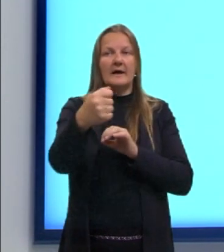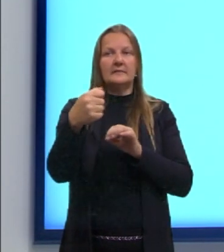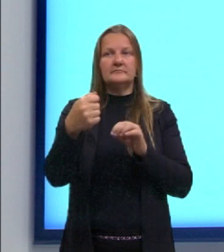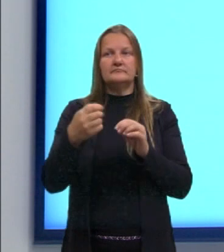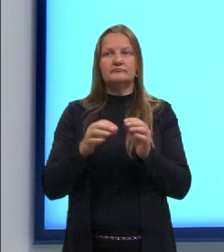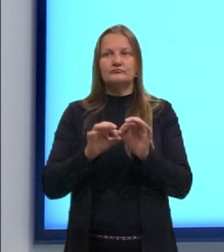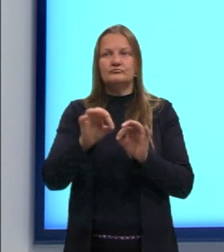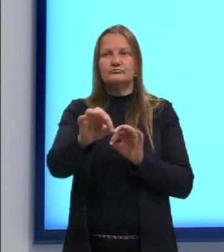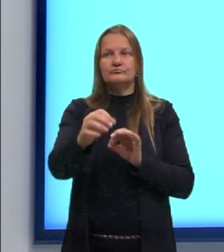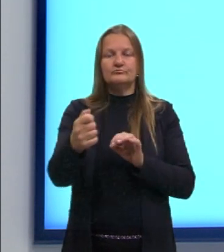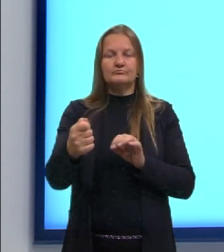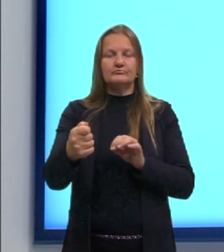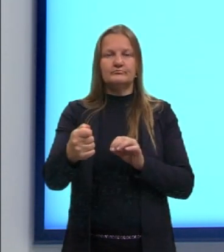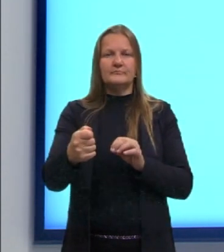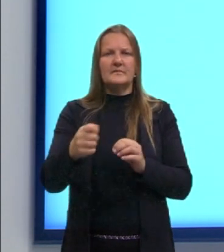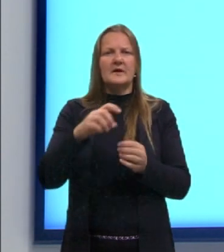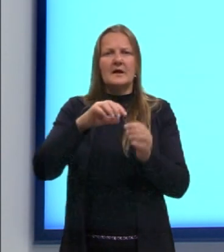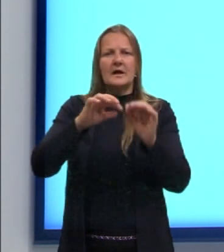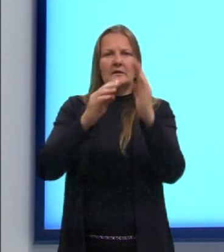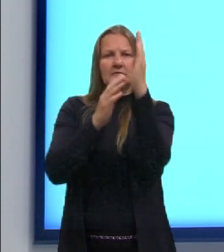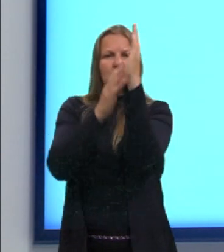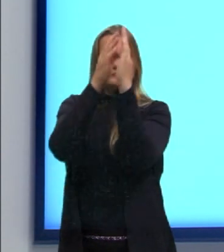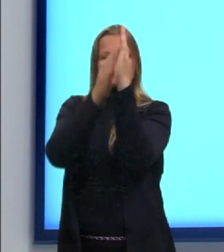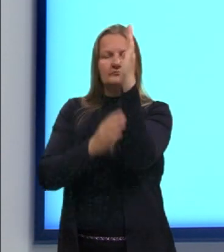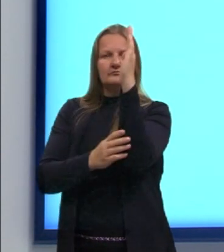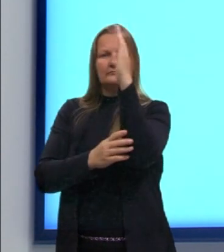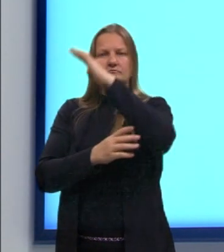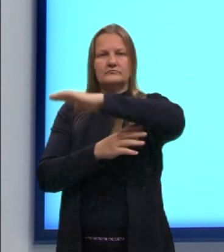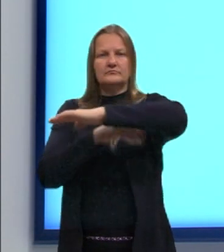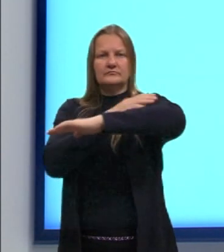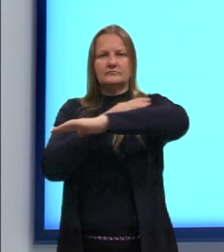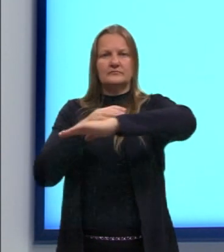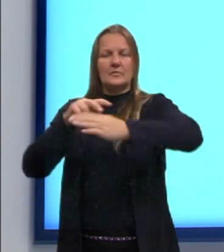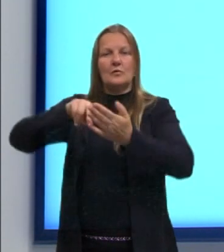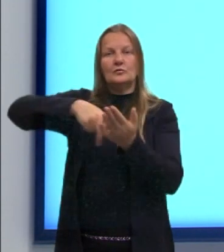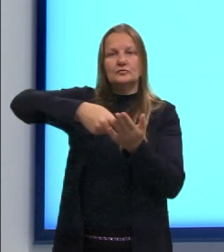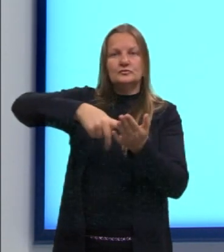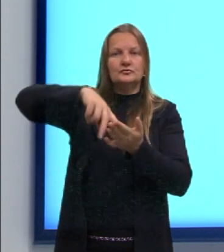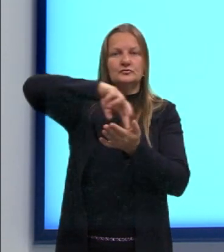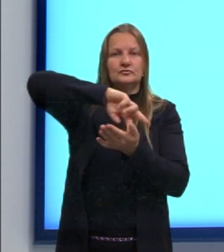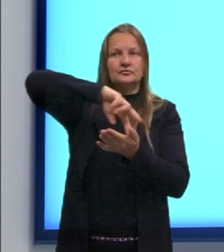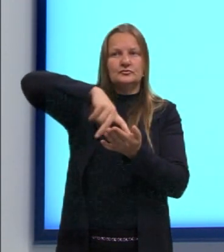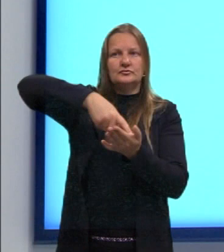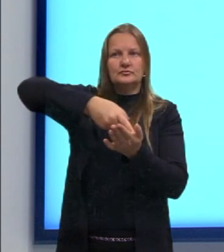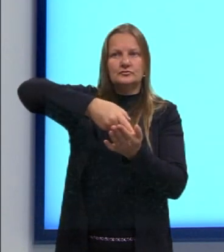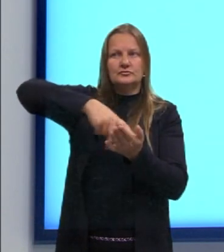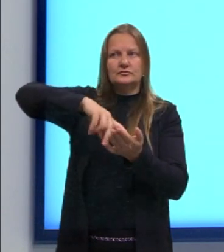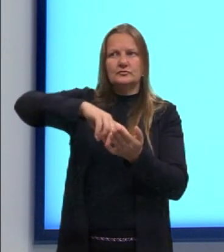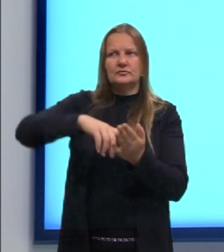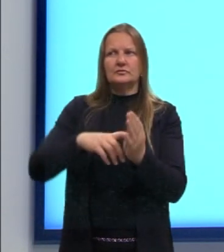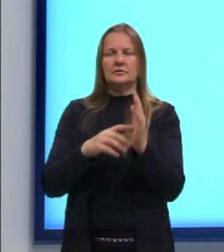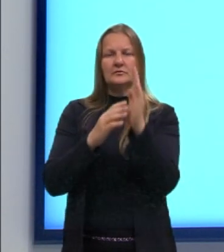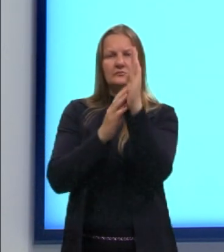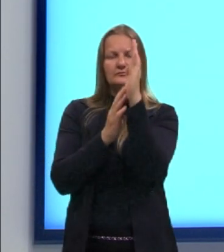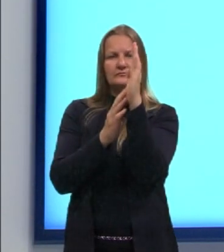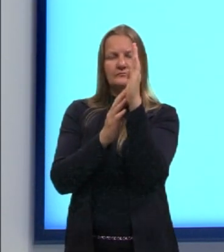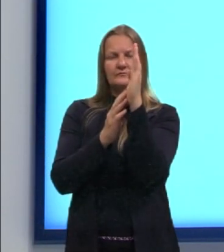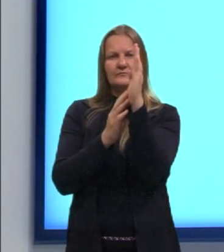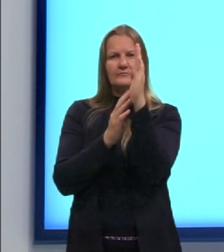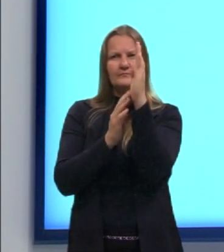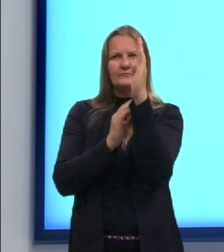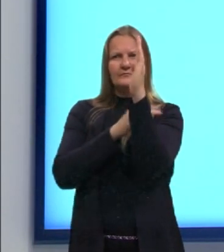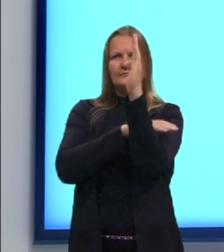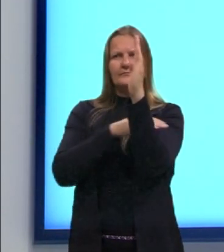anteriormente, cada aqui quadrante foi dividido em arcos e esses arcos possuem, então, ali segmentos, né? Possuem as